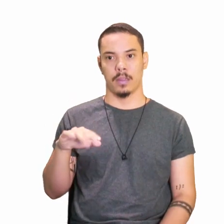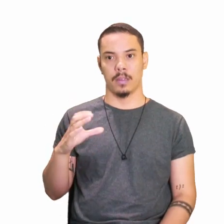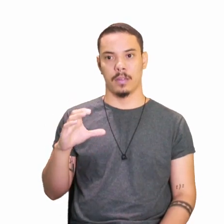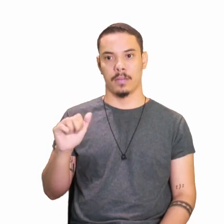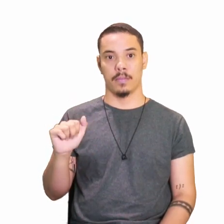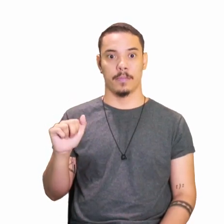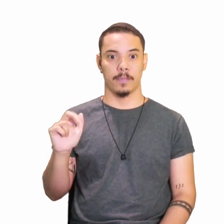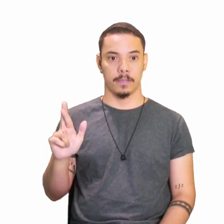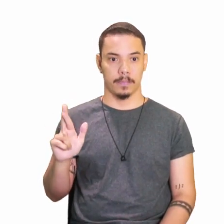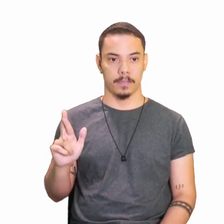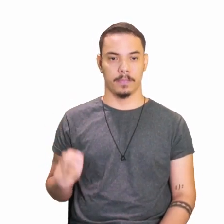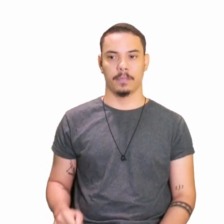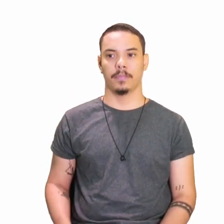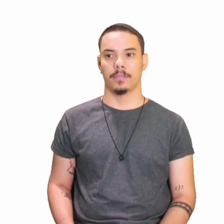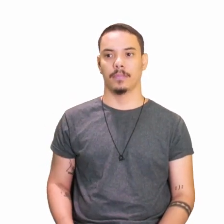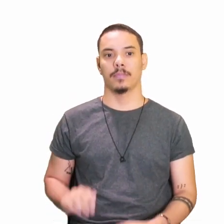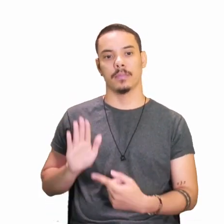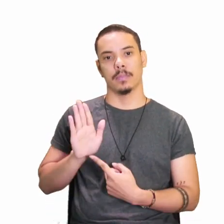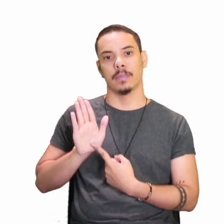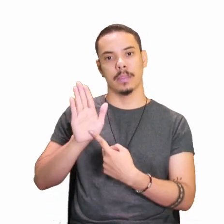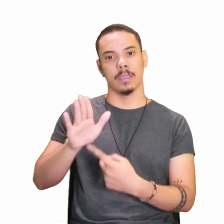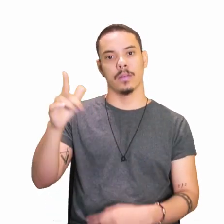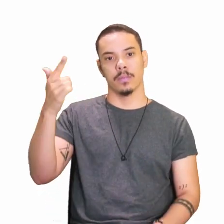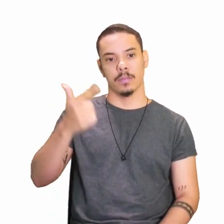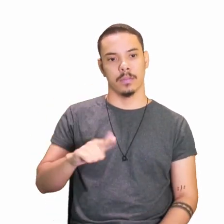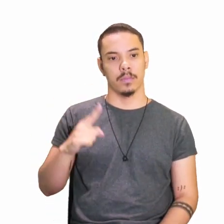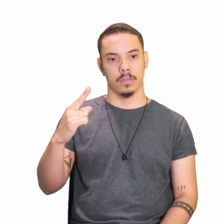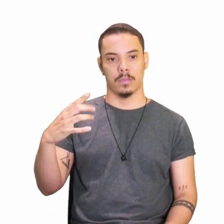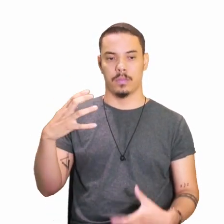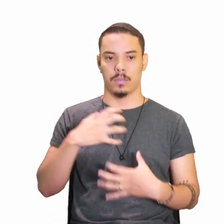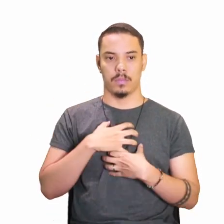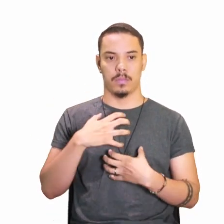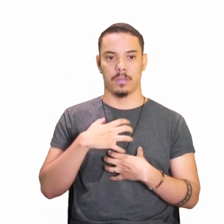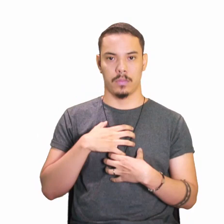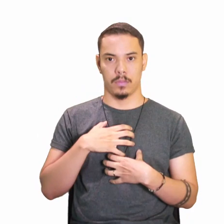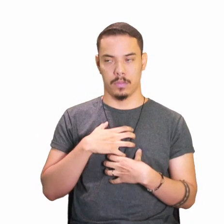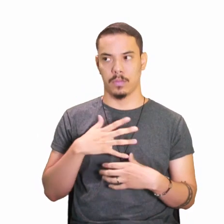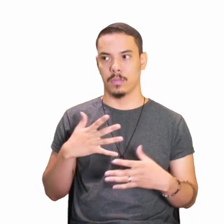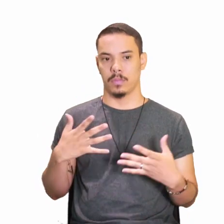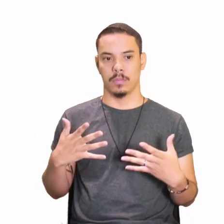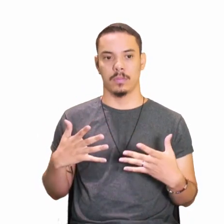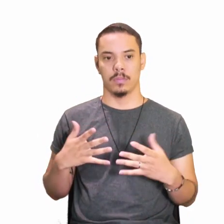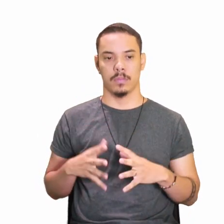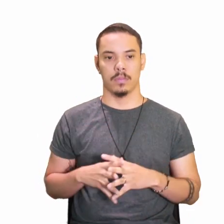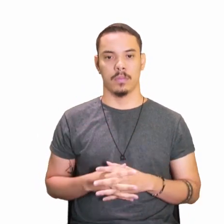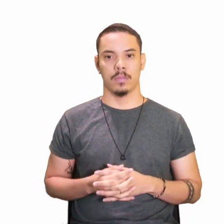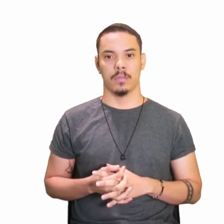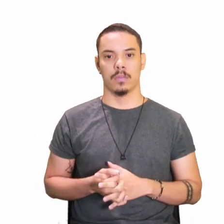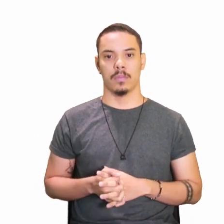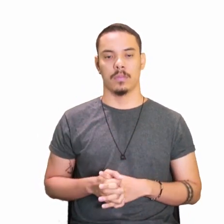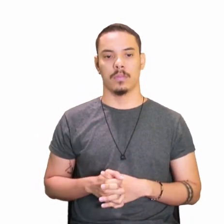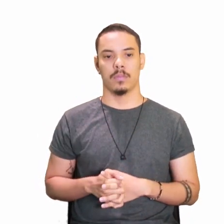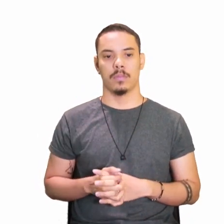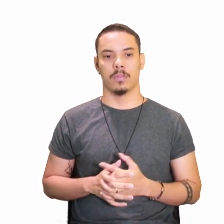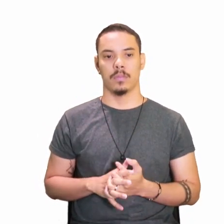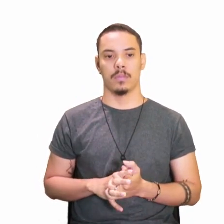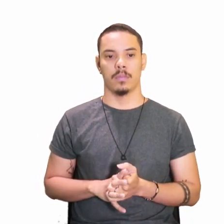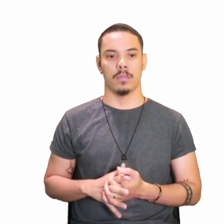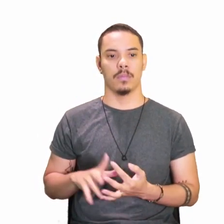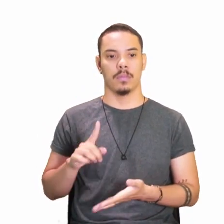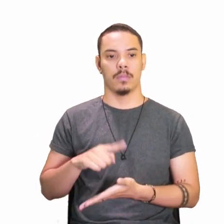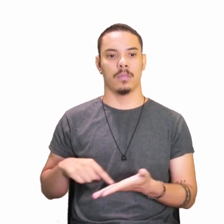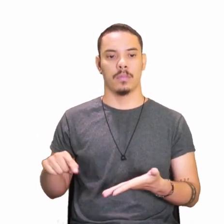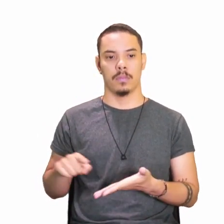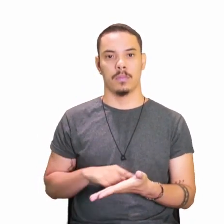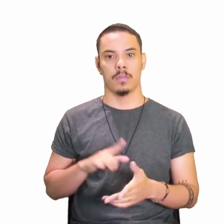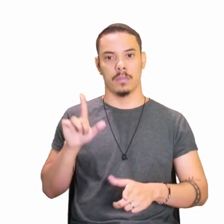dançar então quando apresenta mais de uma forma então nós temos aqui a alternativa